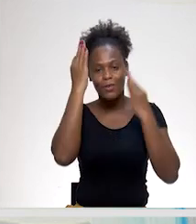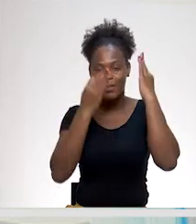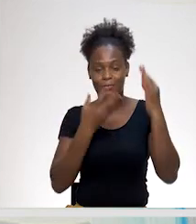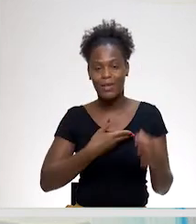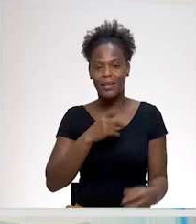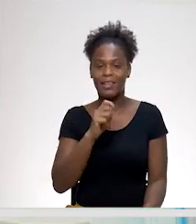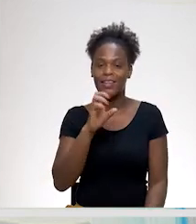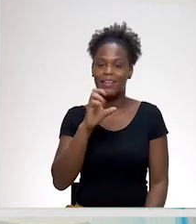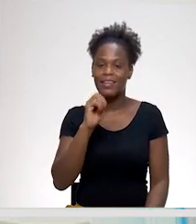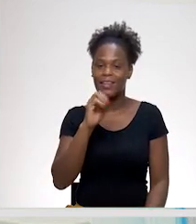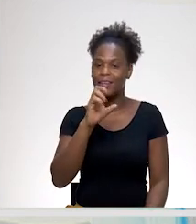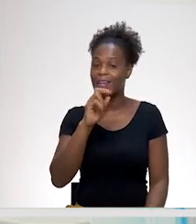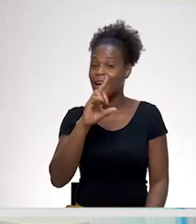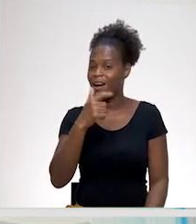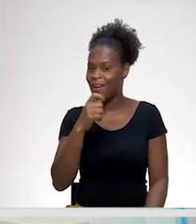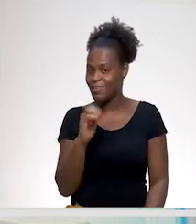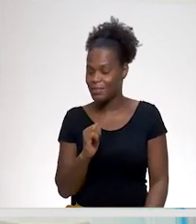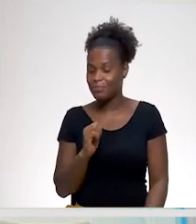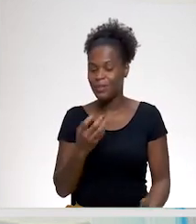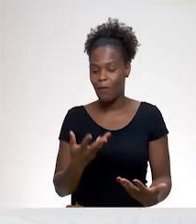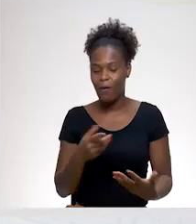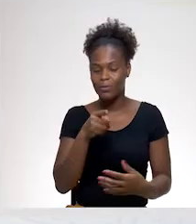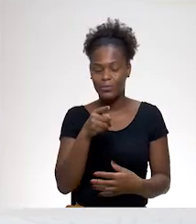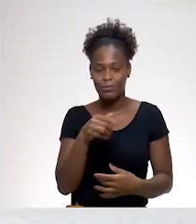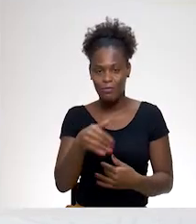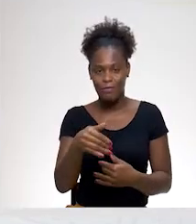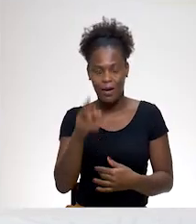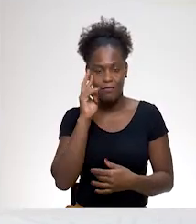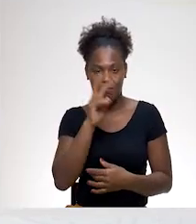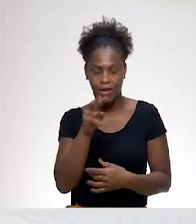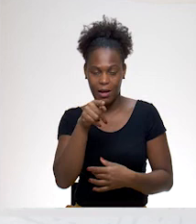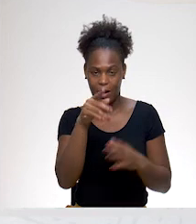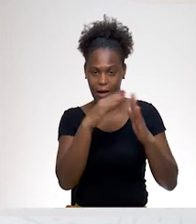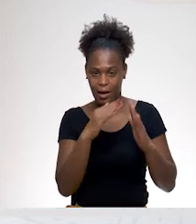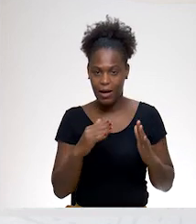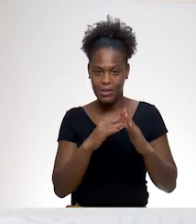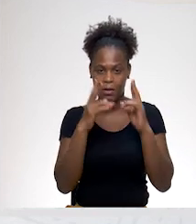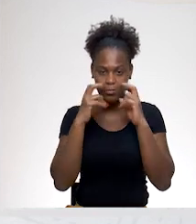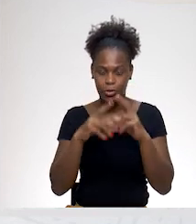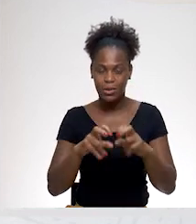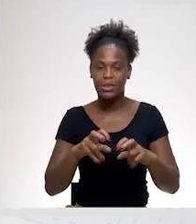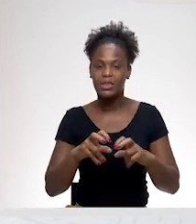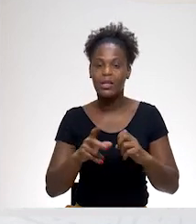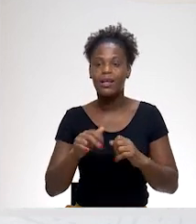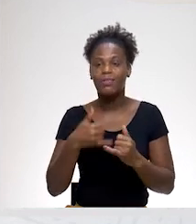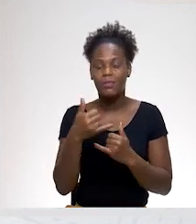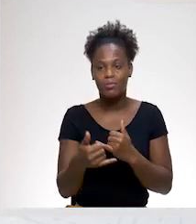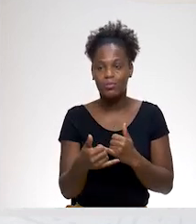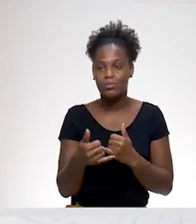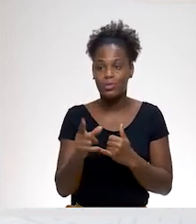filosofia de René Descartes. E então, vocês vão ver, vão lá em casa, pesquisar